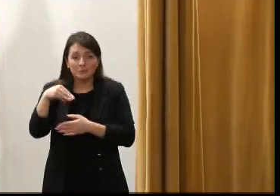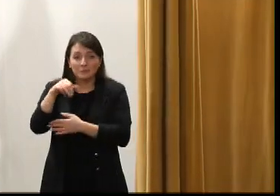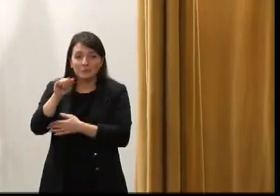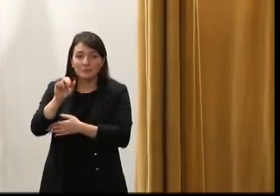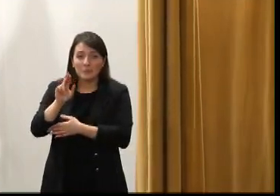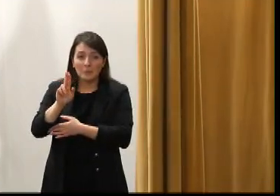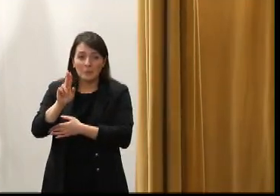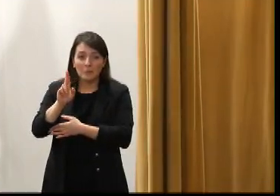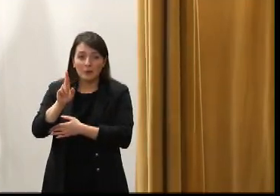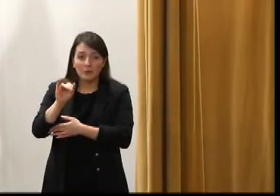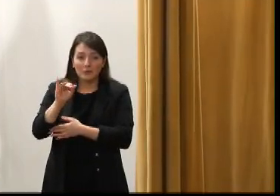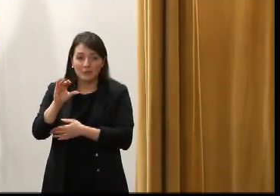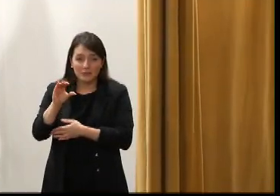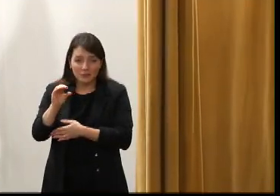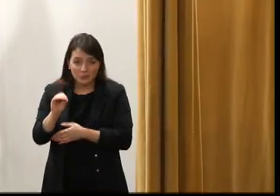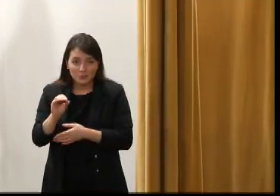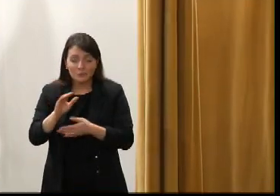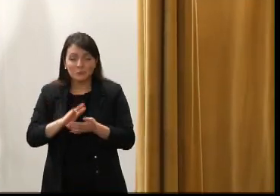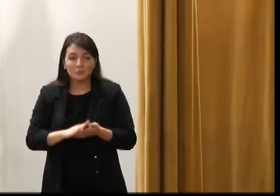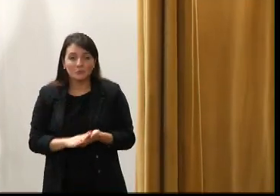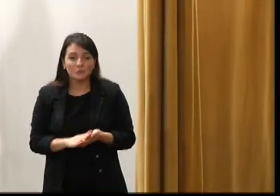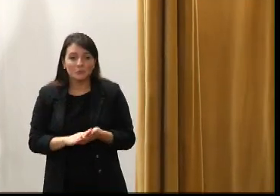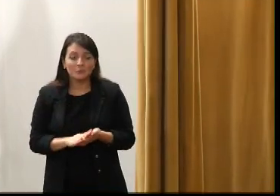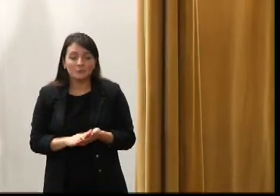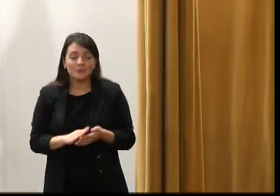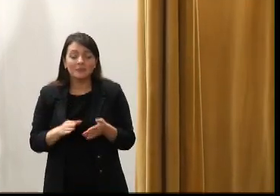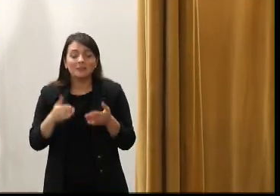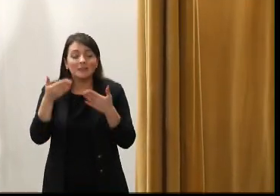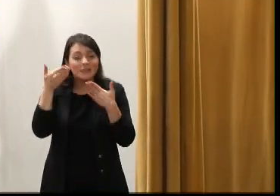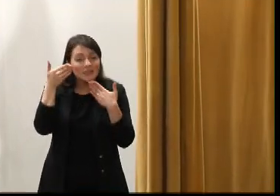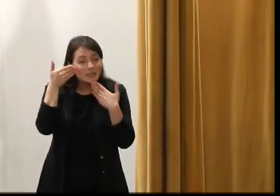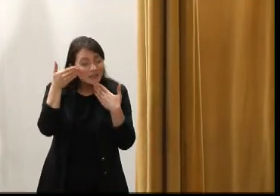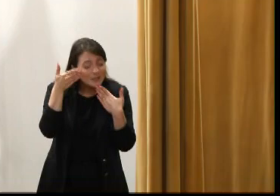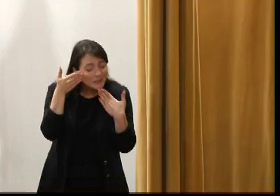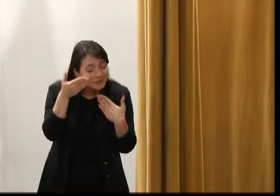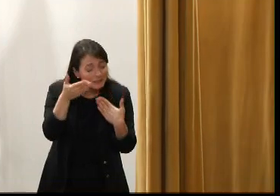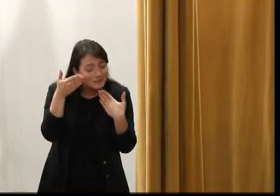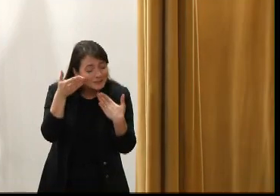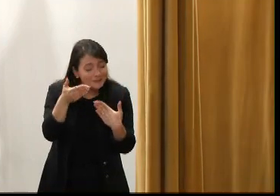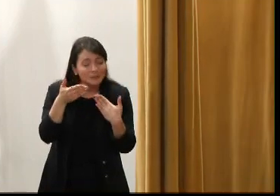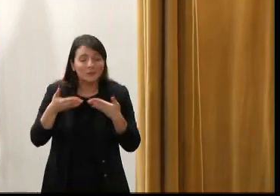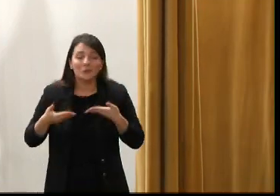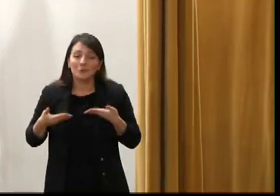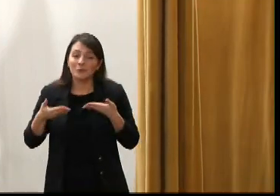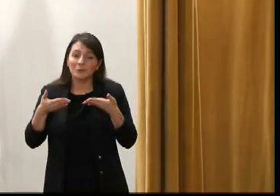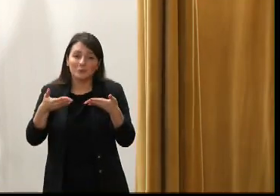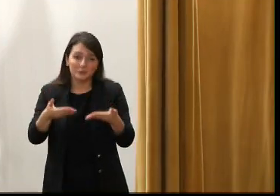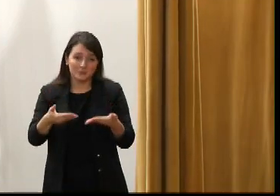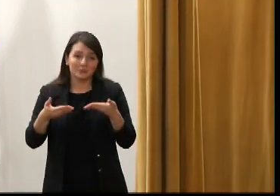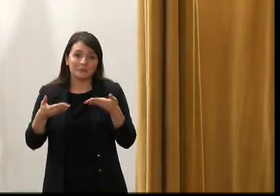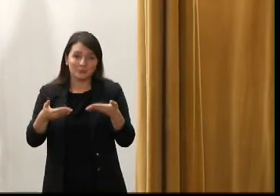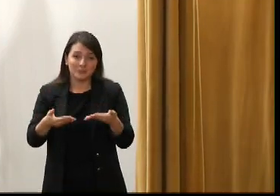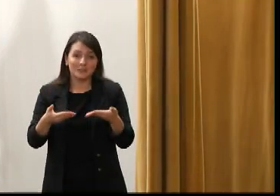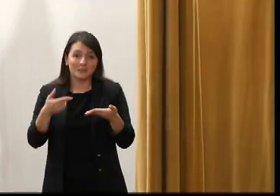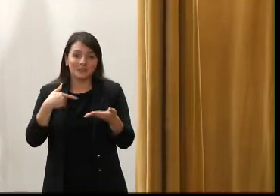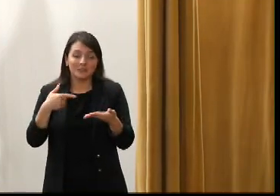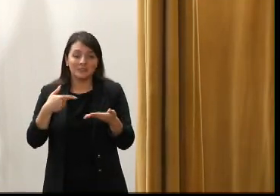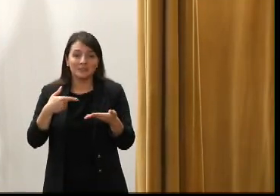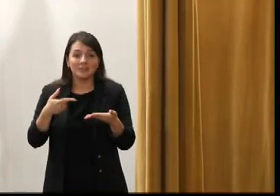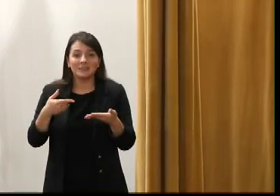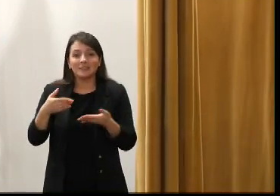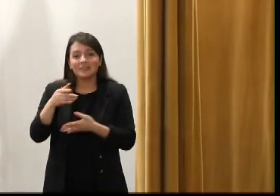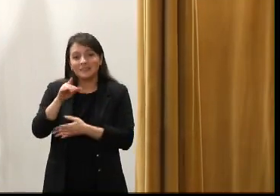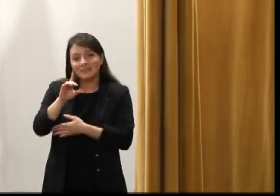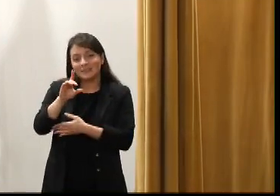Maurício, parabéns pelo evento. Agradecer imensamente ao convite que eu recebi da doutora Ângela.